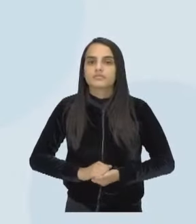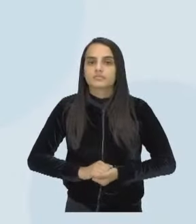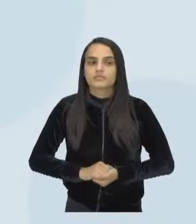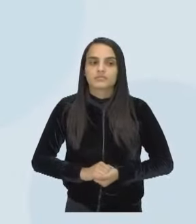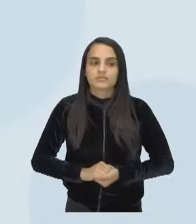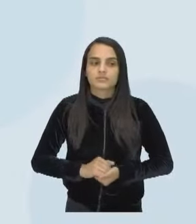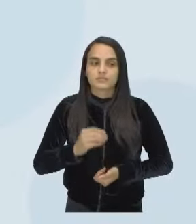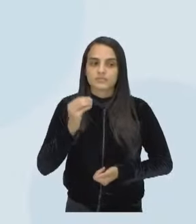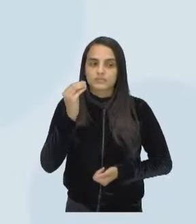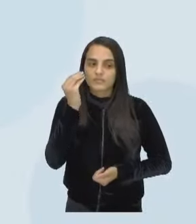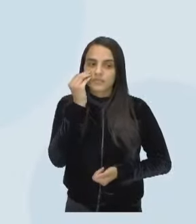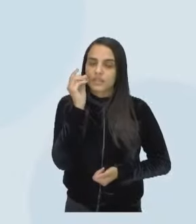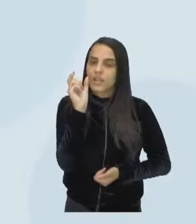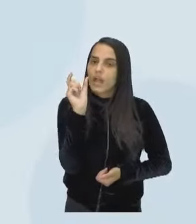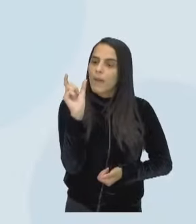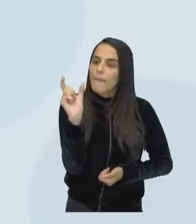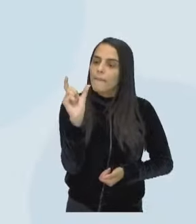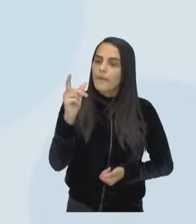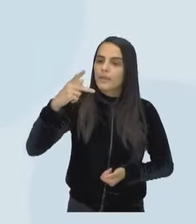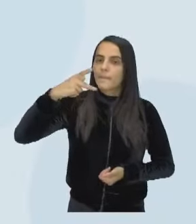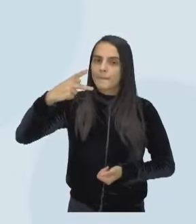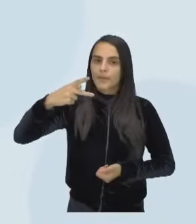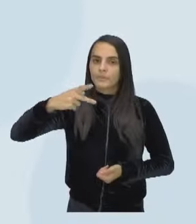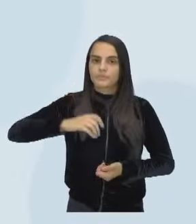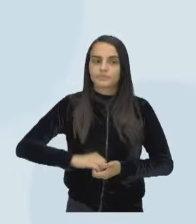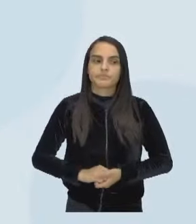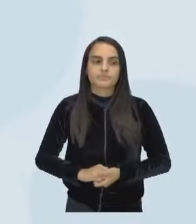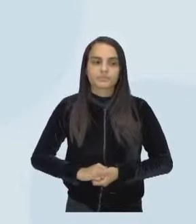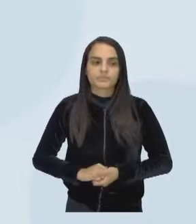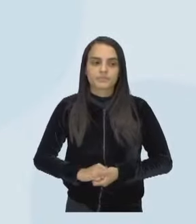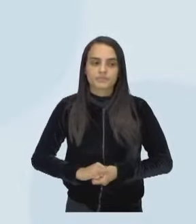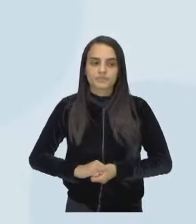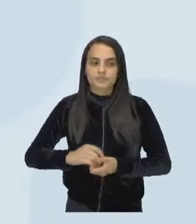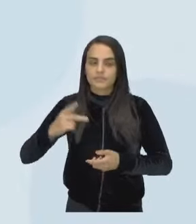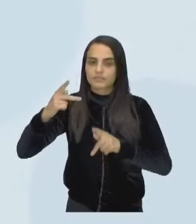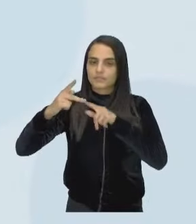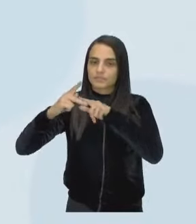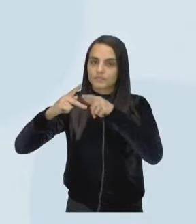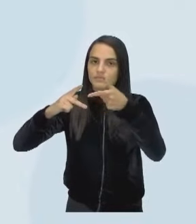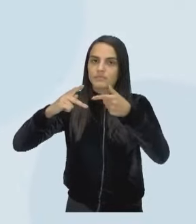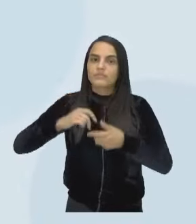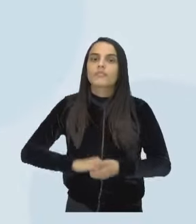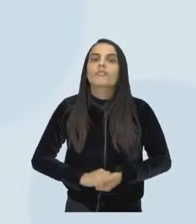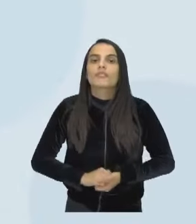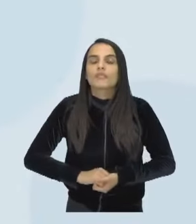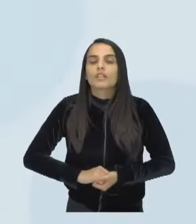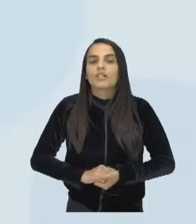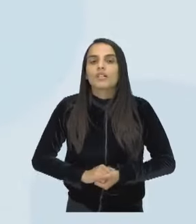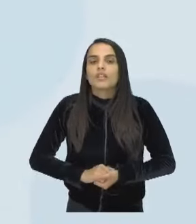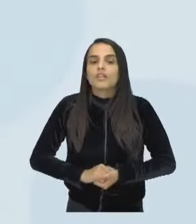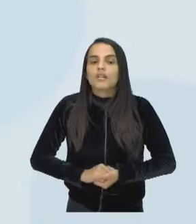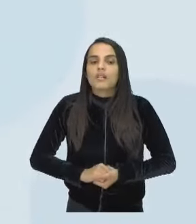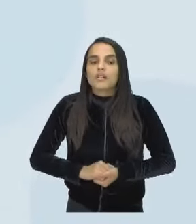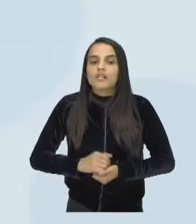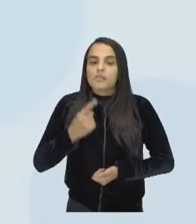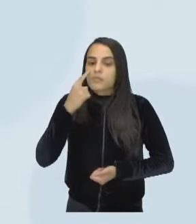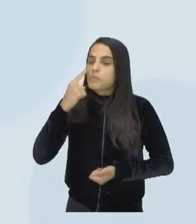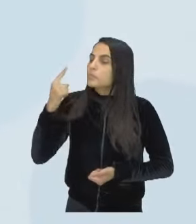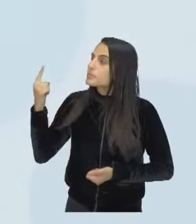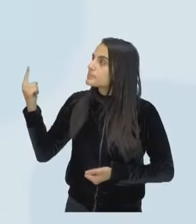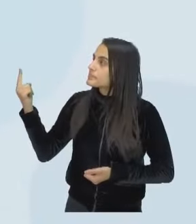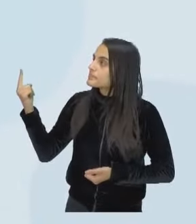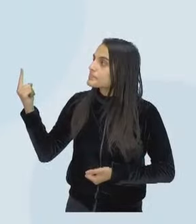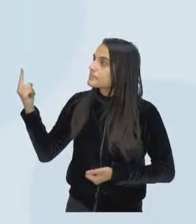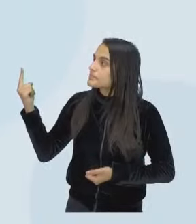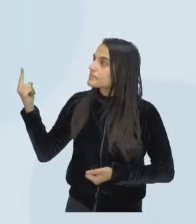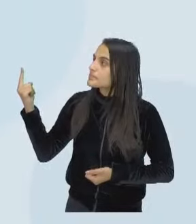é pronunciada, então, vamos de novo. Psychologist. Psychologist. Very nice. Number five, a person who is employed by